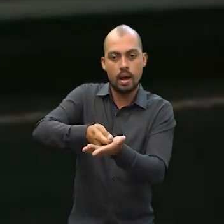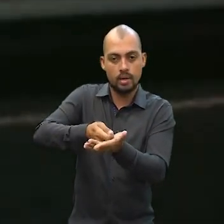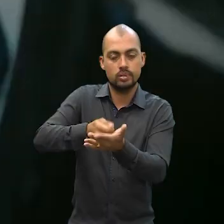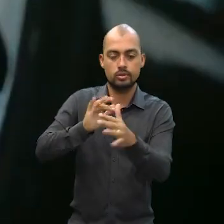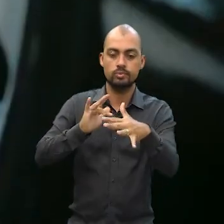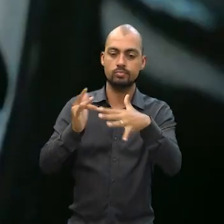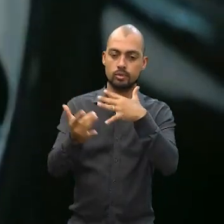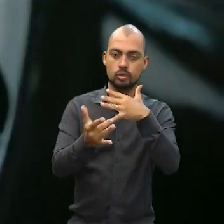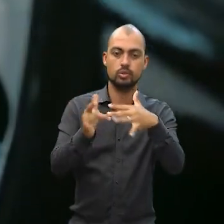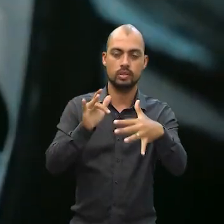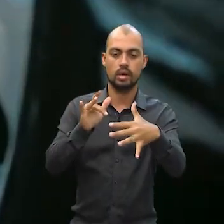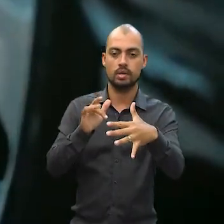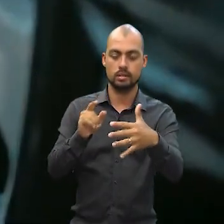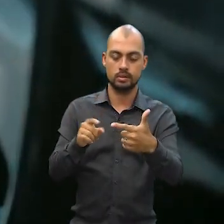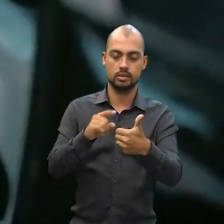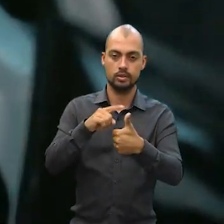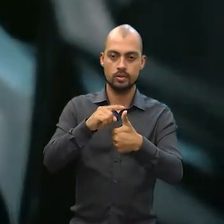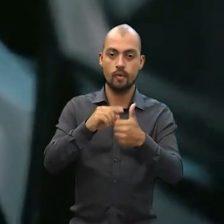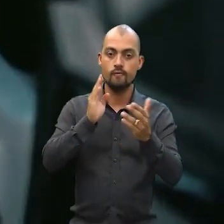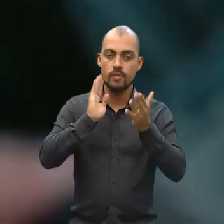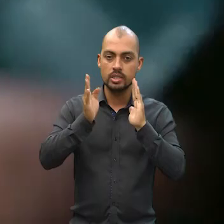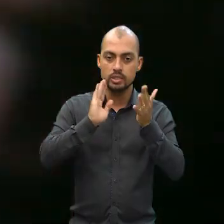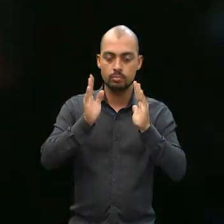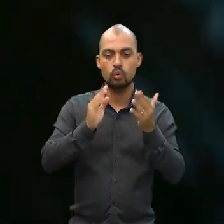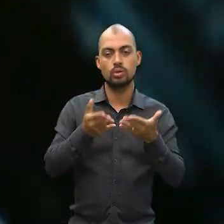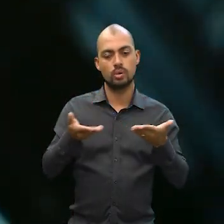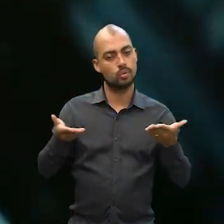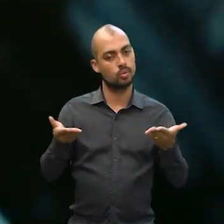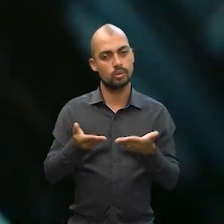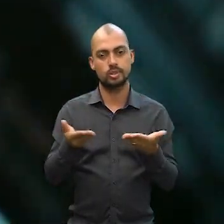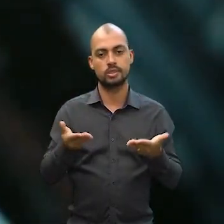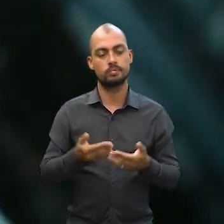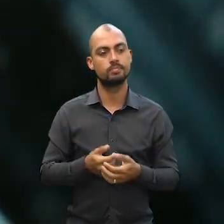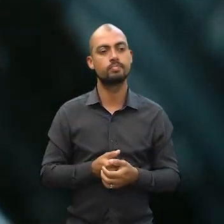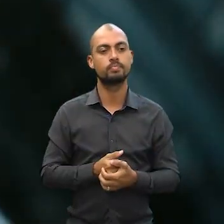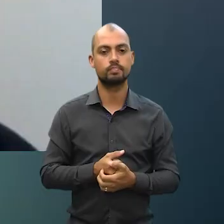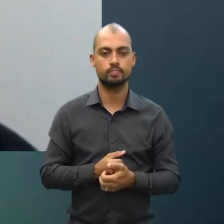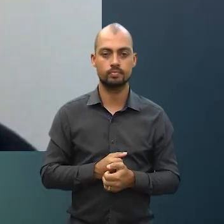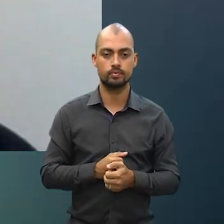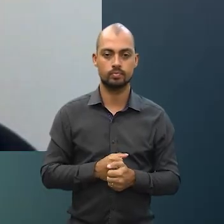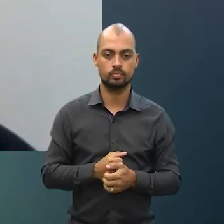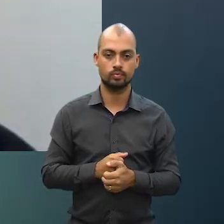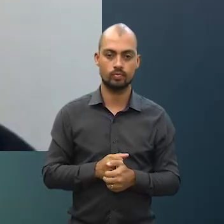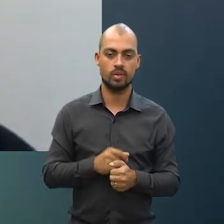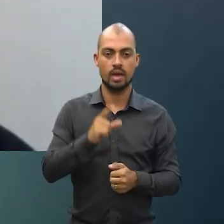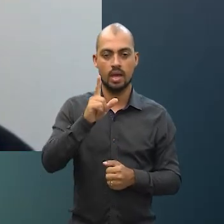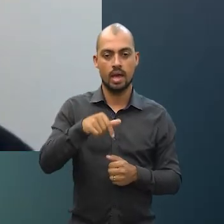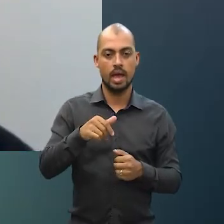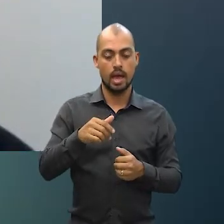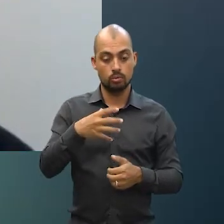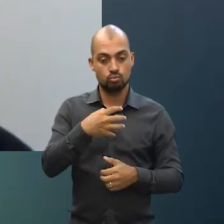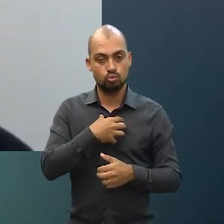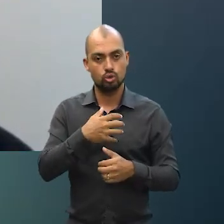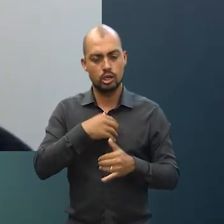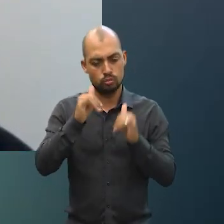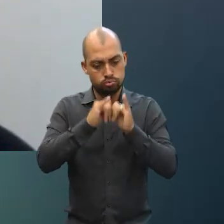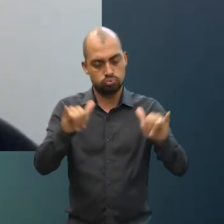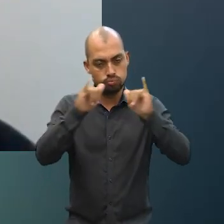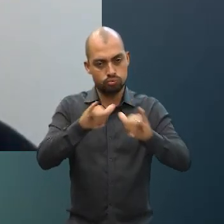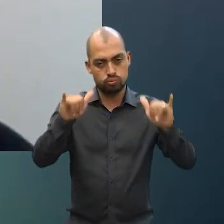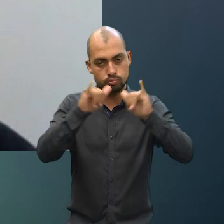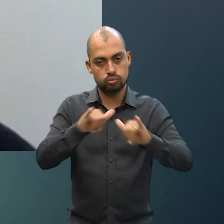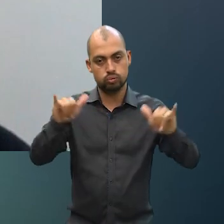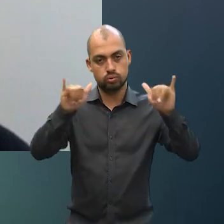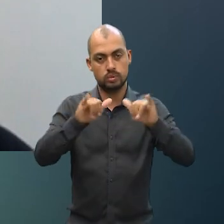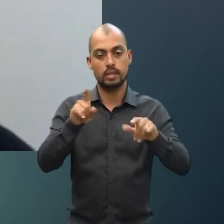plataformas digitais, Instagram, Facebook, que hoje né, acho que um dos maiores meios de comunicação que nós temos aí,